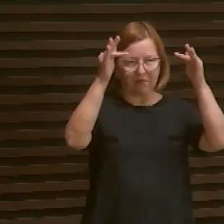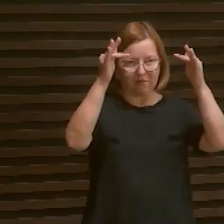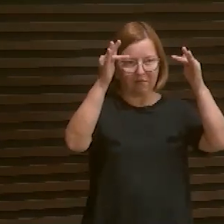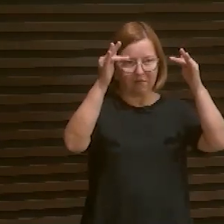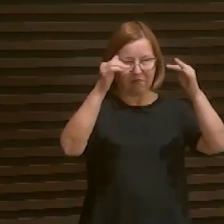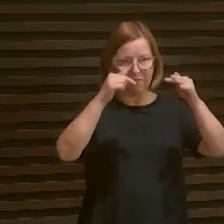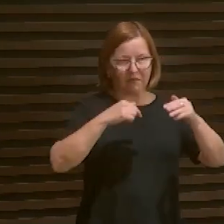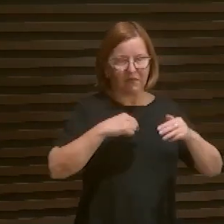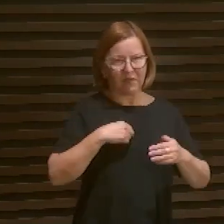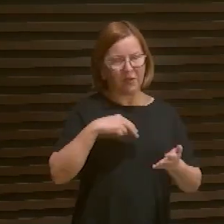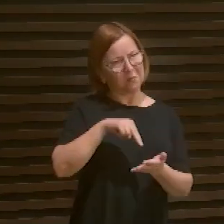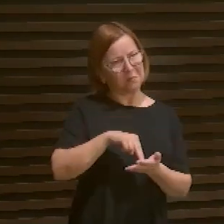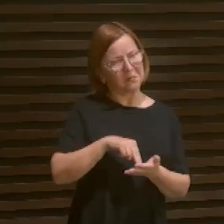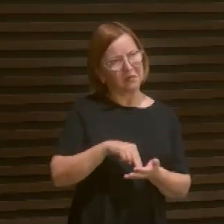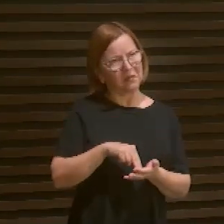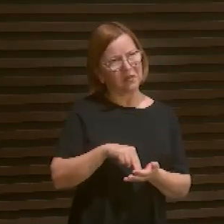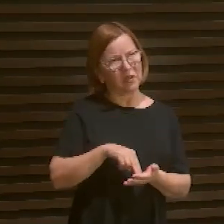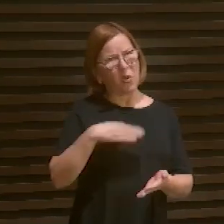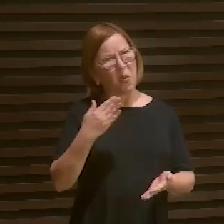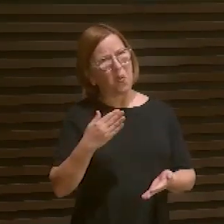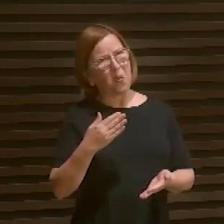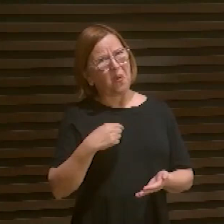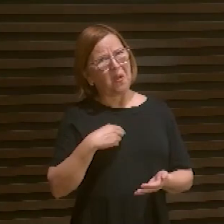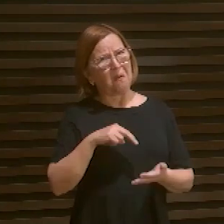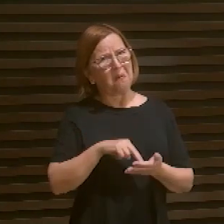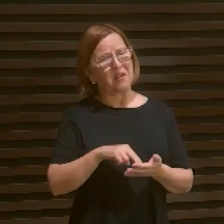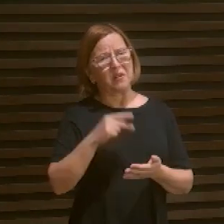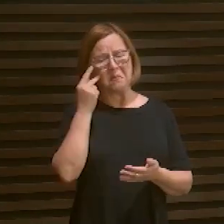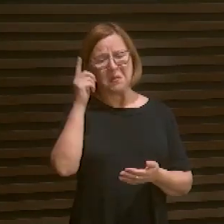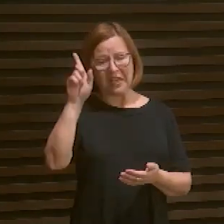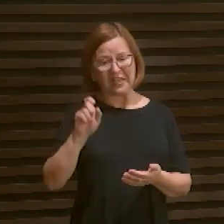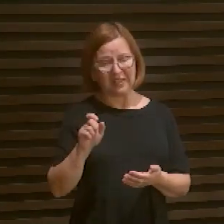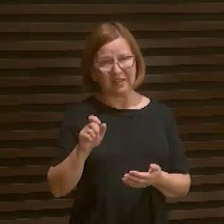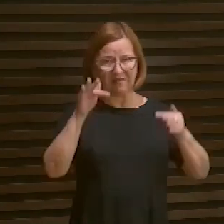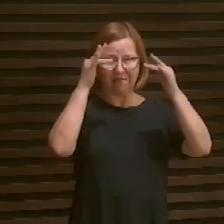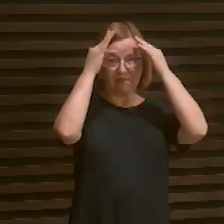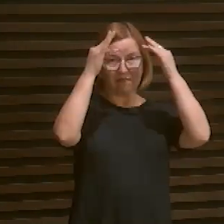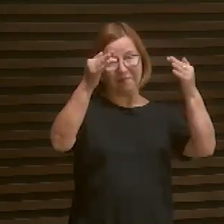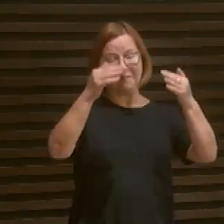que eu vou perseverar, ou eu persevero para ser fiel?